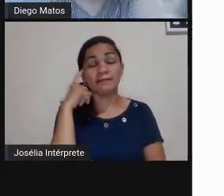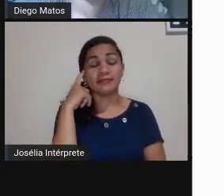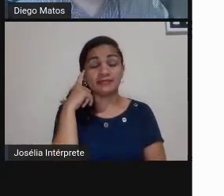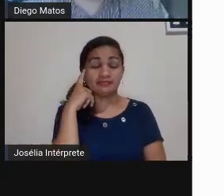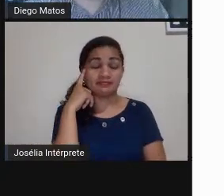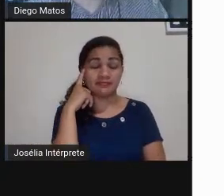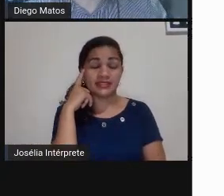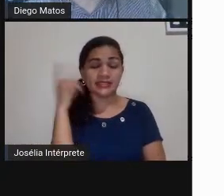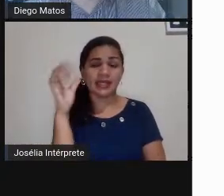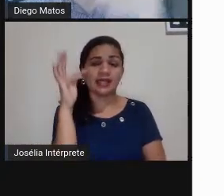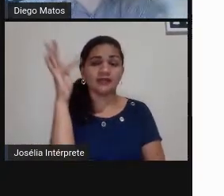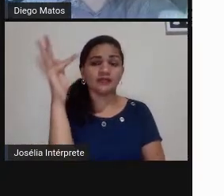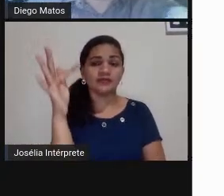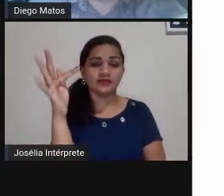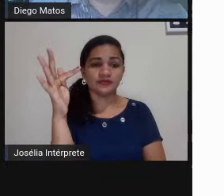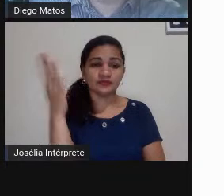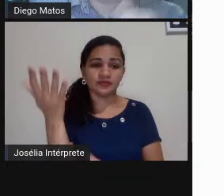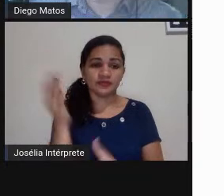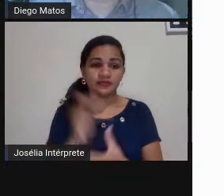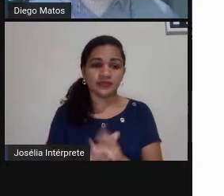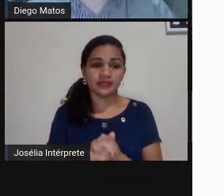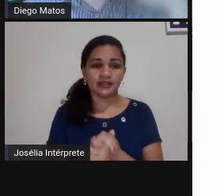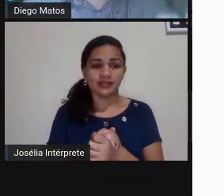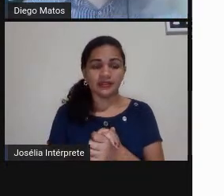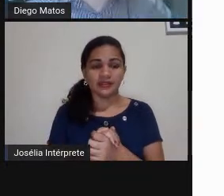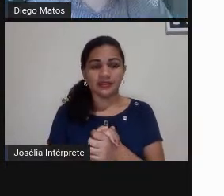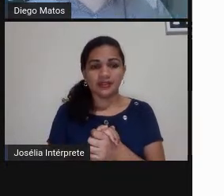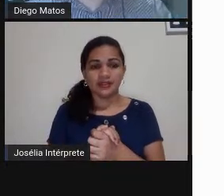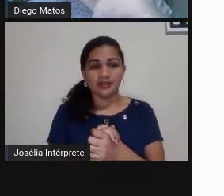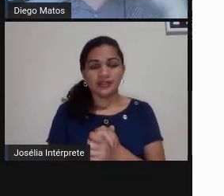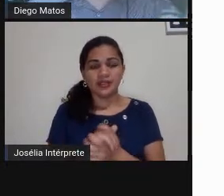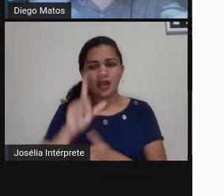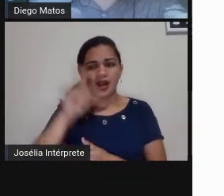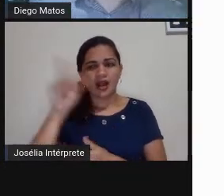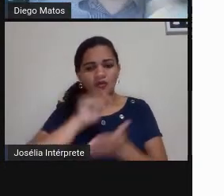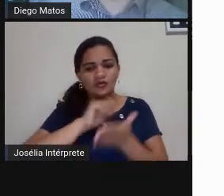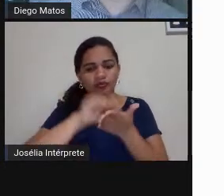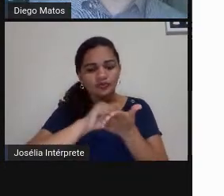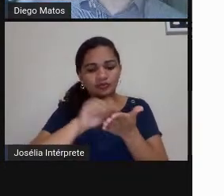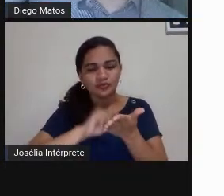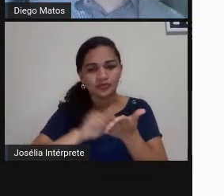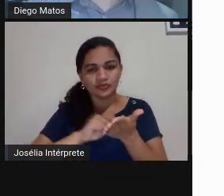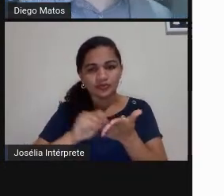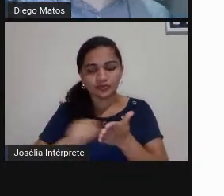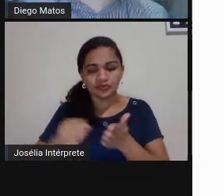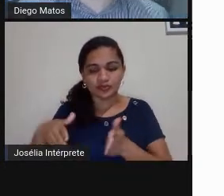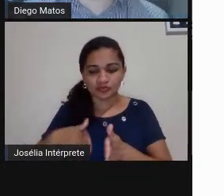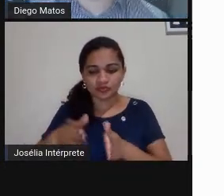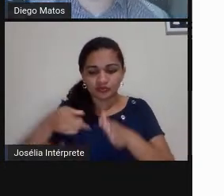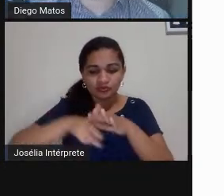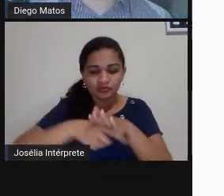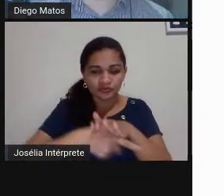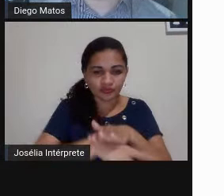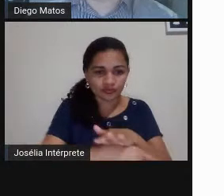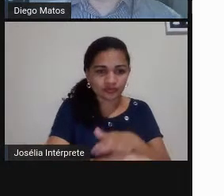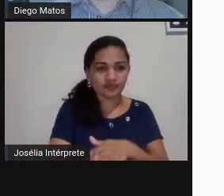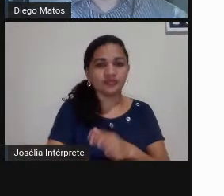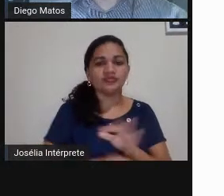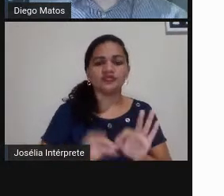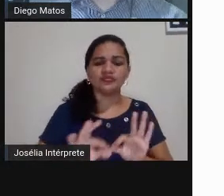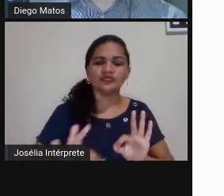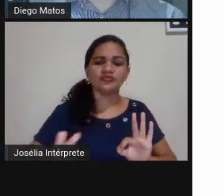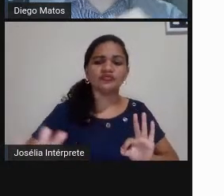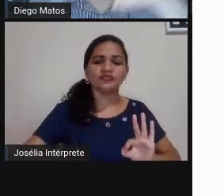futurológico tá que Júlio Verne chegou a fazer quando ele tava escrevendo lá 20.000 Léguas Submarinas o quando tava escrevendo Por